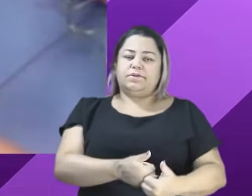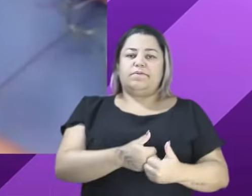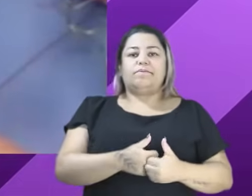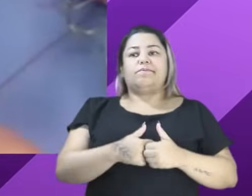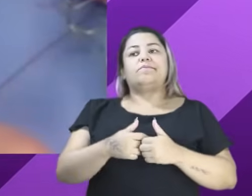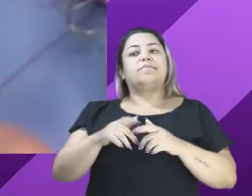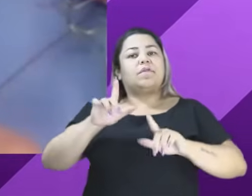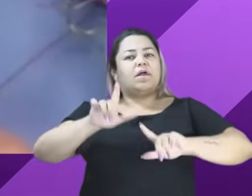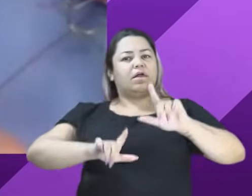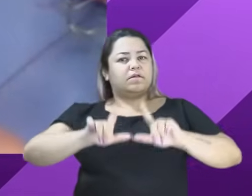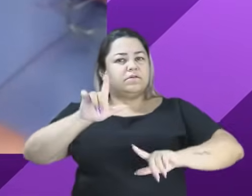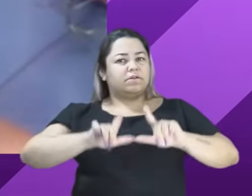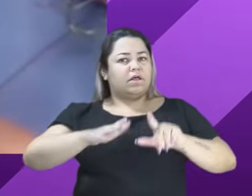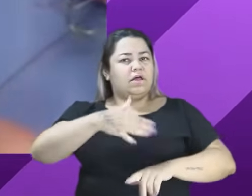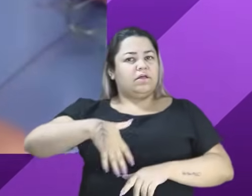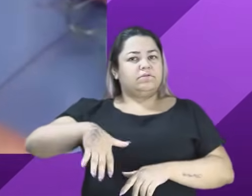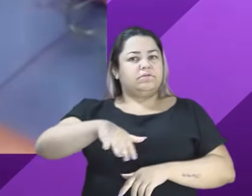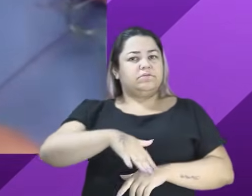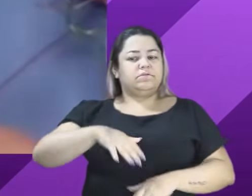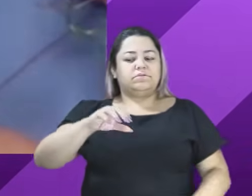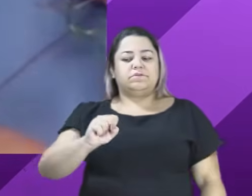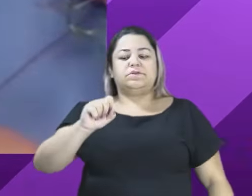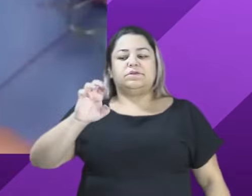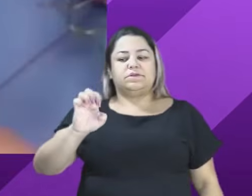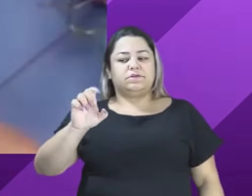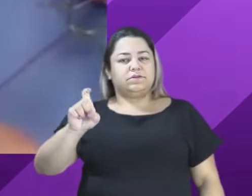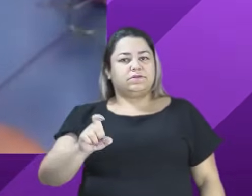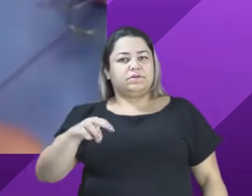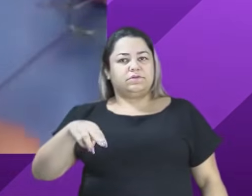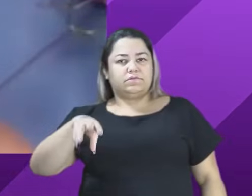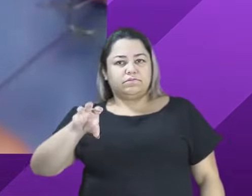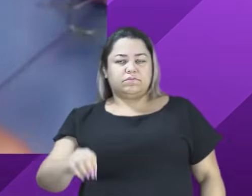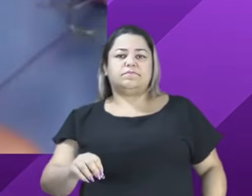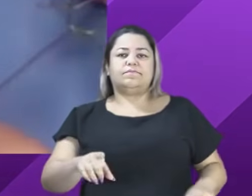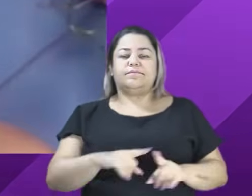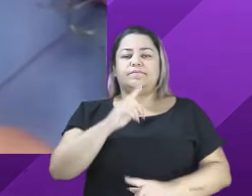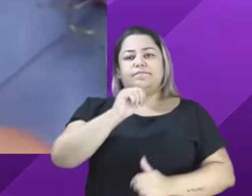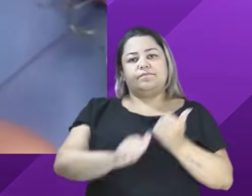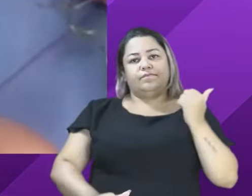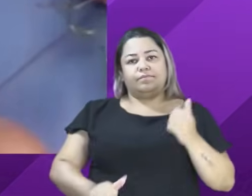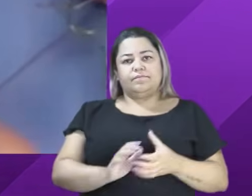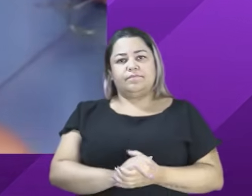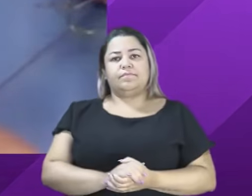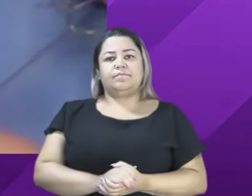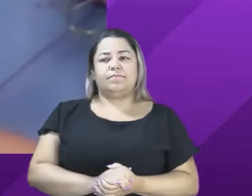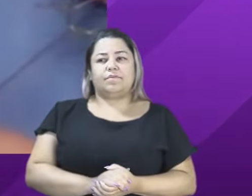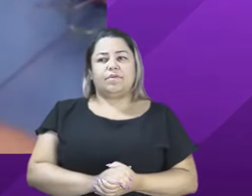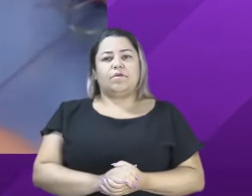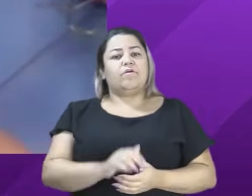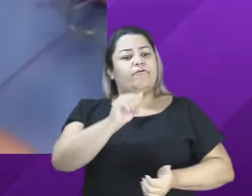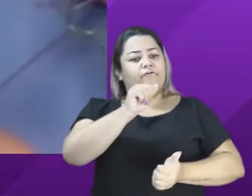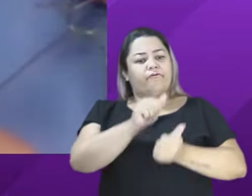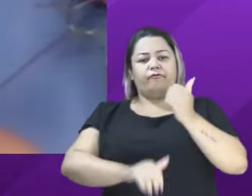de comunicação de massa o sexismo presente no geral nos esportes, pensando no futebol,